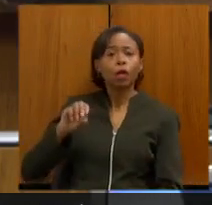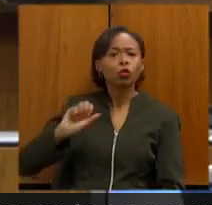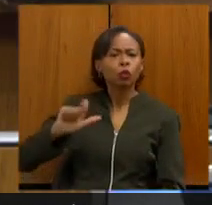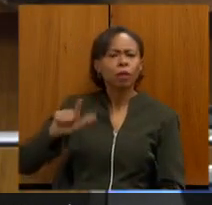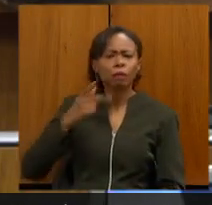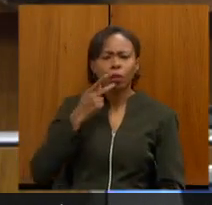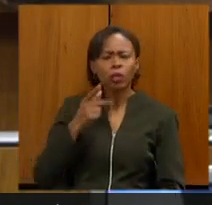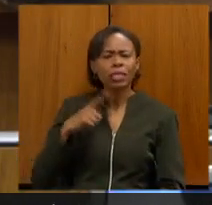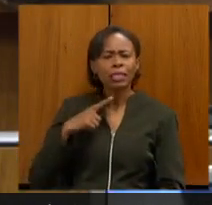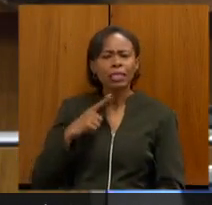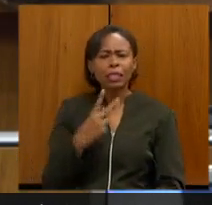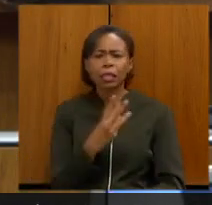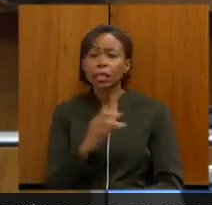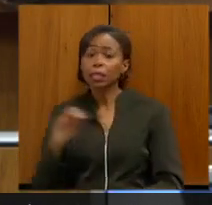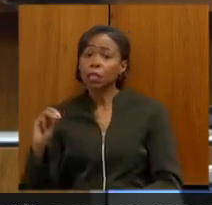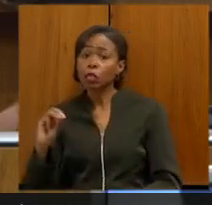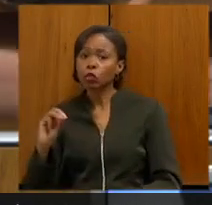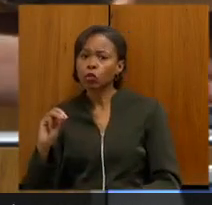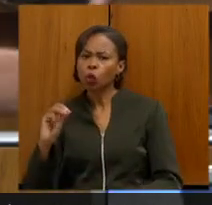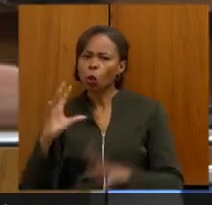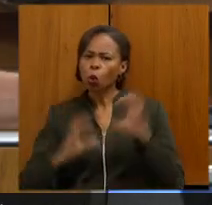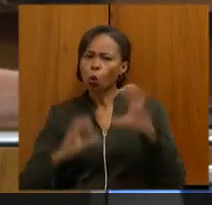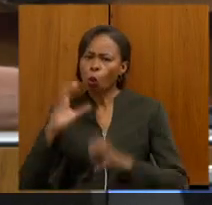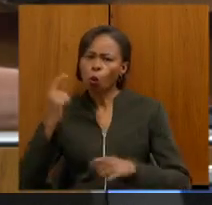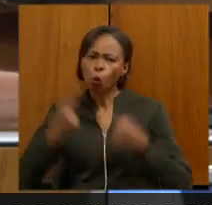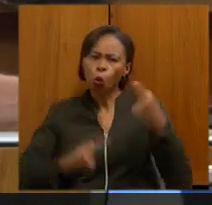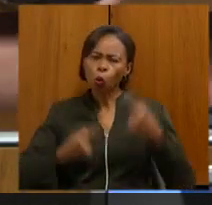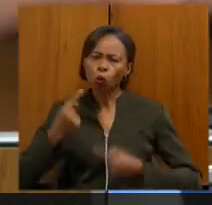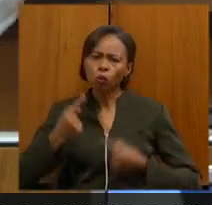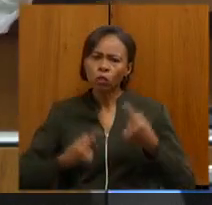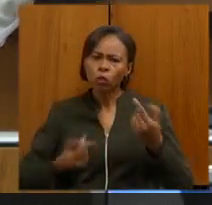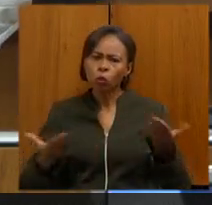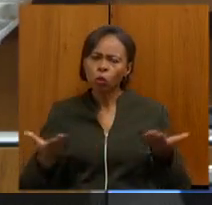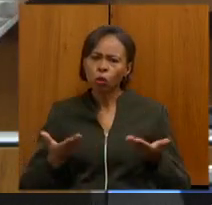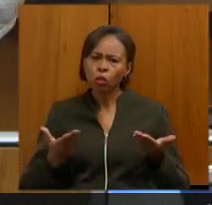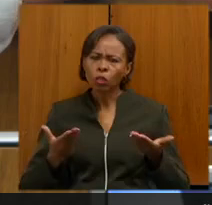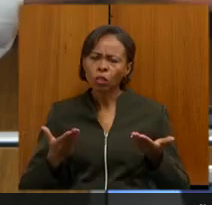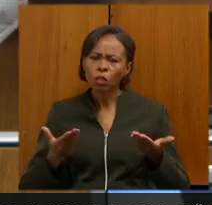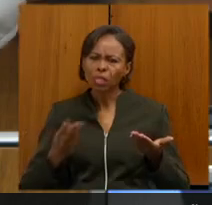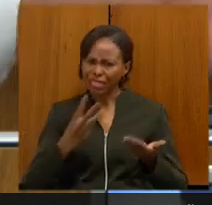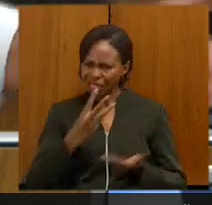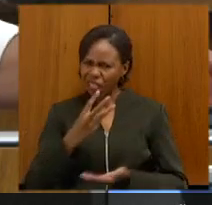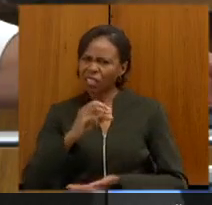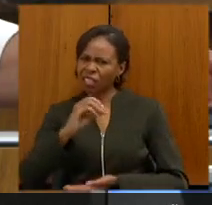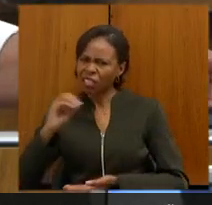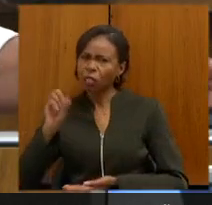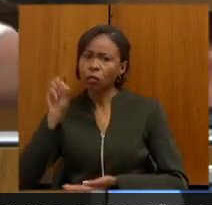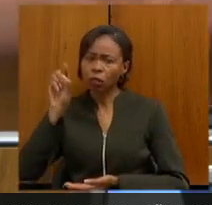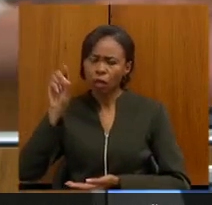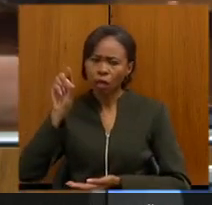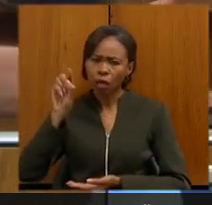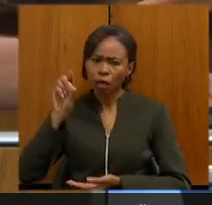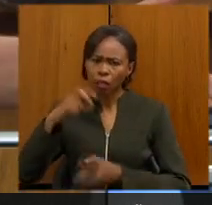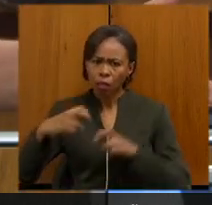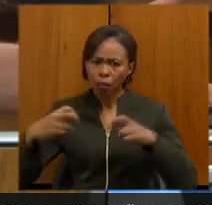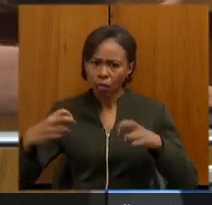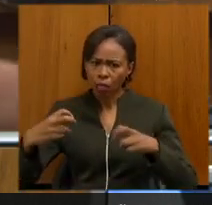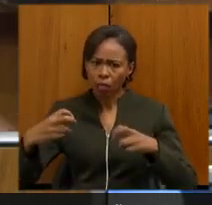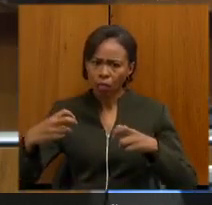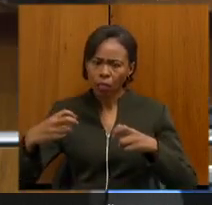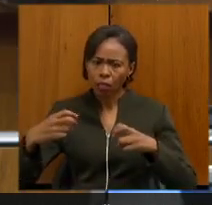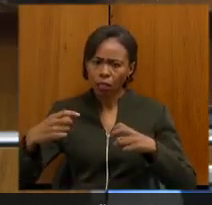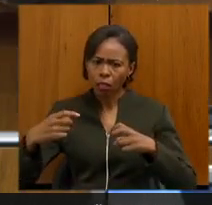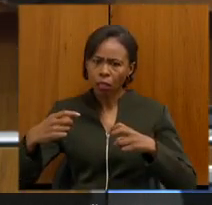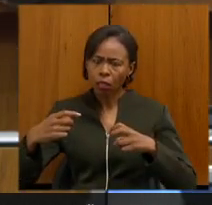aqui que são 300 conflitos hoje não você falou de 300 que estão lá na mesa não tô na